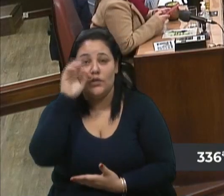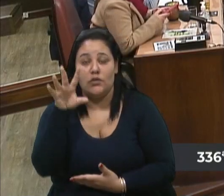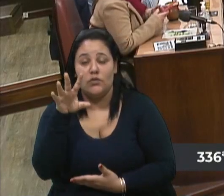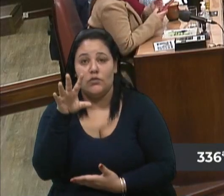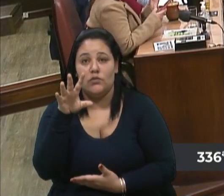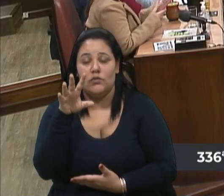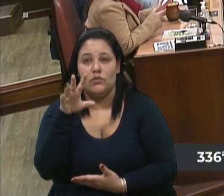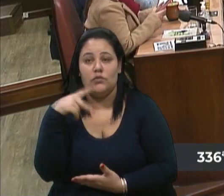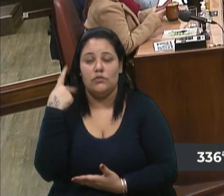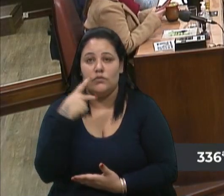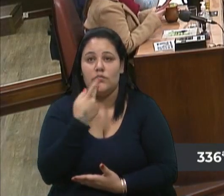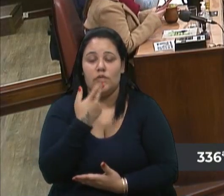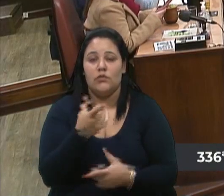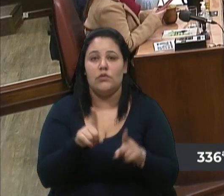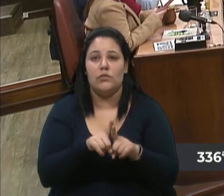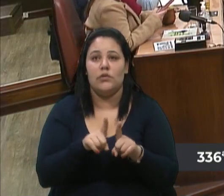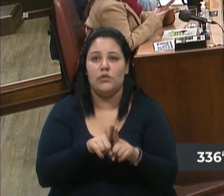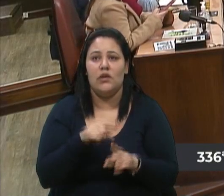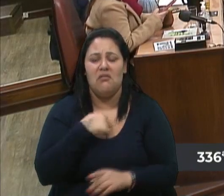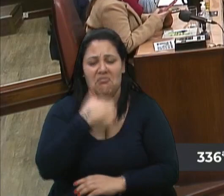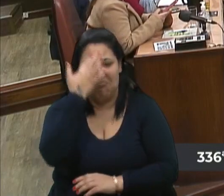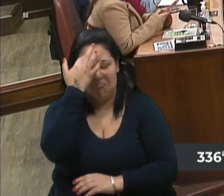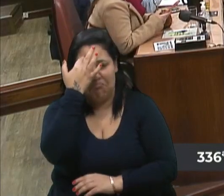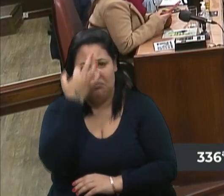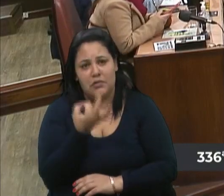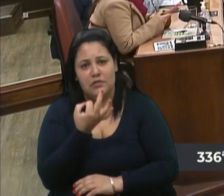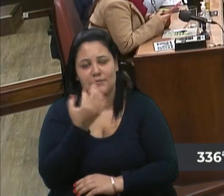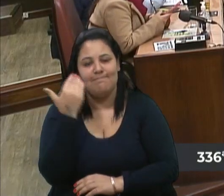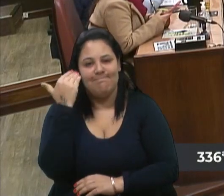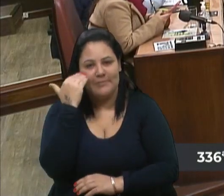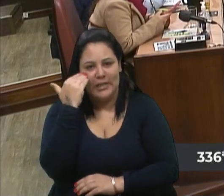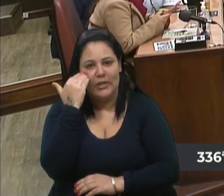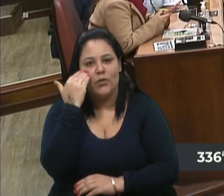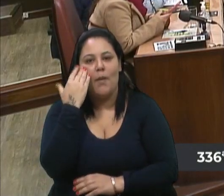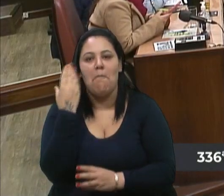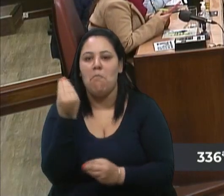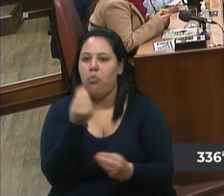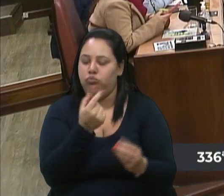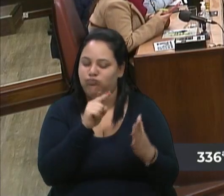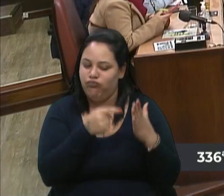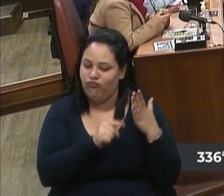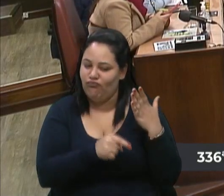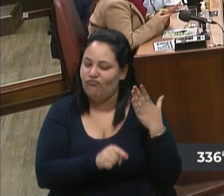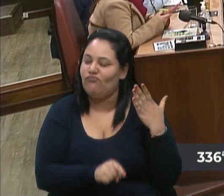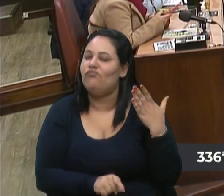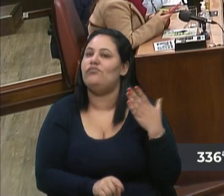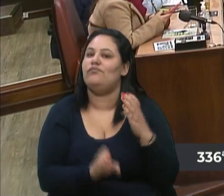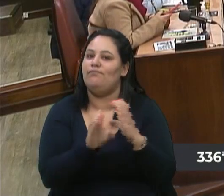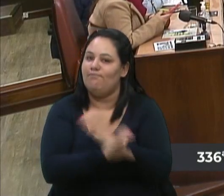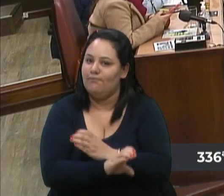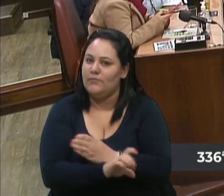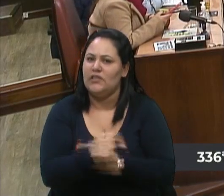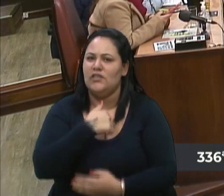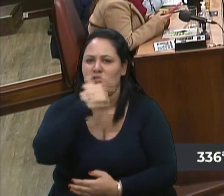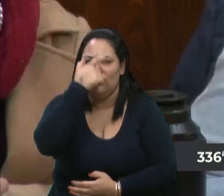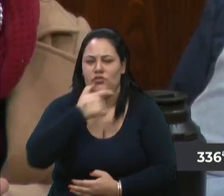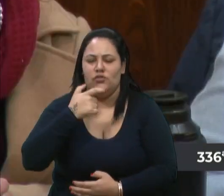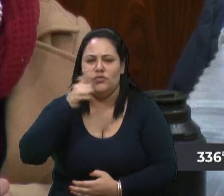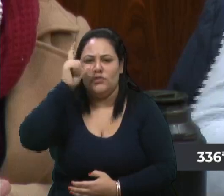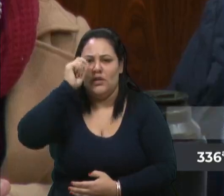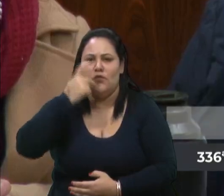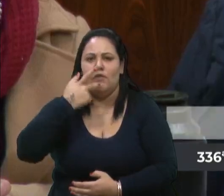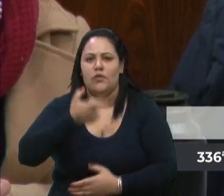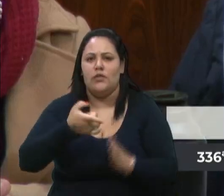né? Porque eu entendo que esse tema é extremamente complexo. Acho que foi o vereador Scal colocou